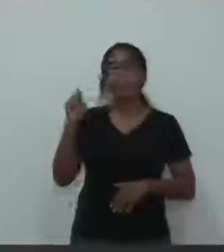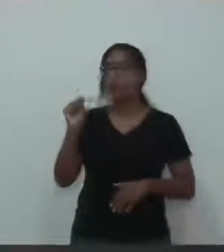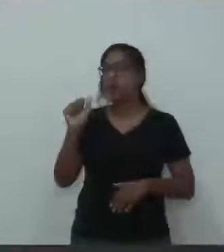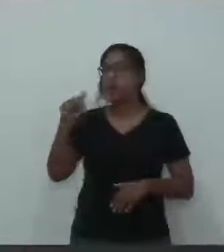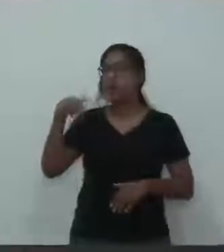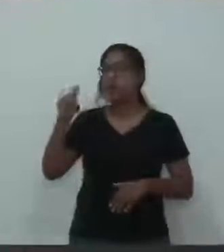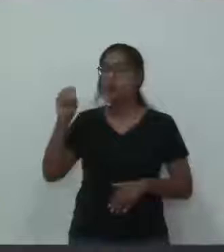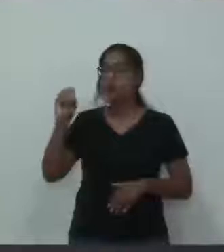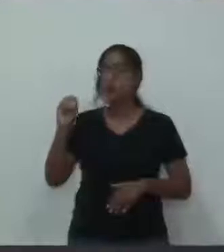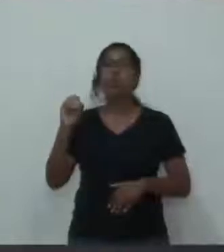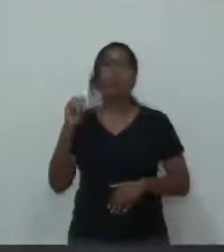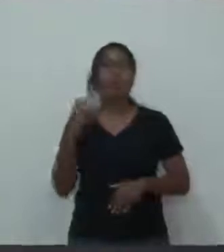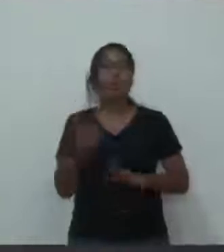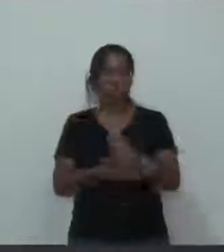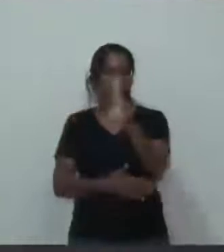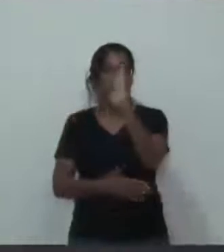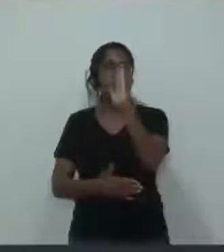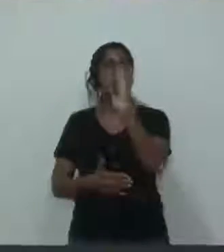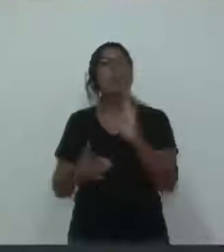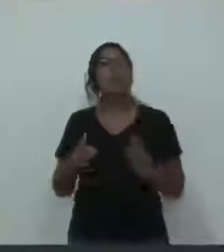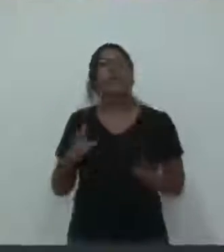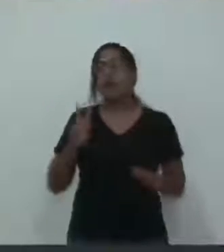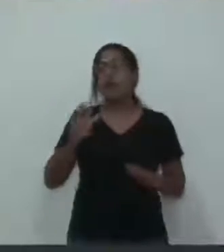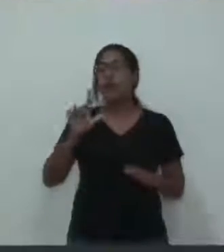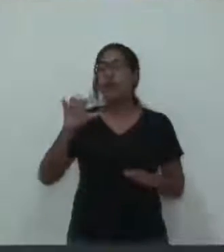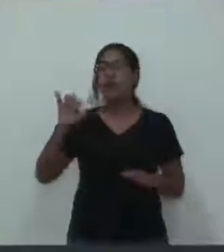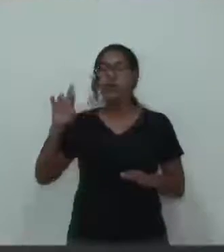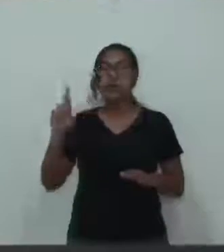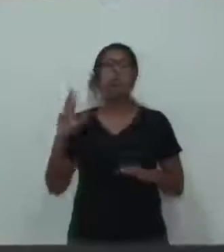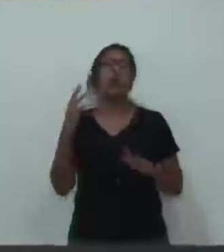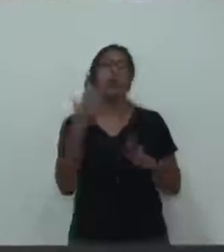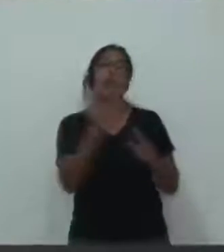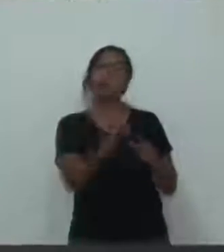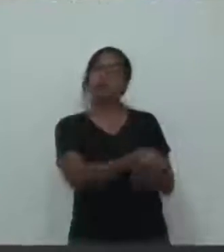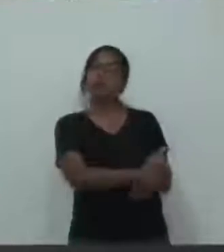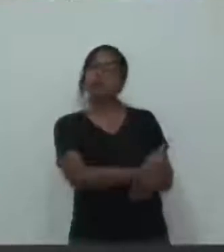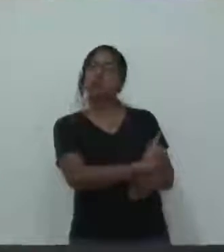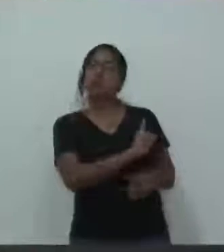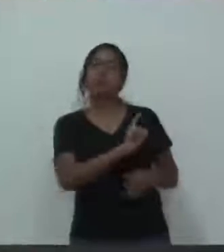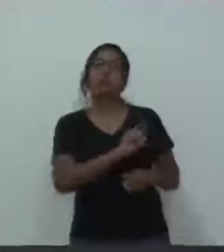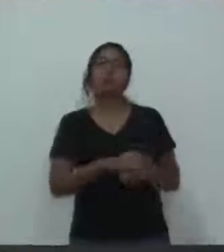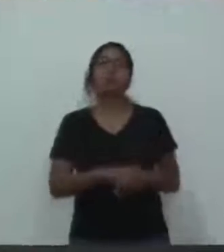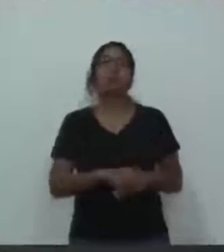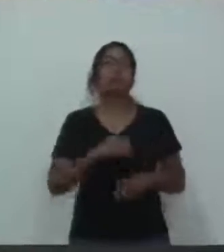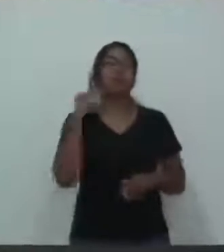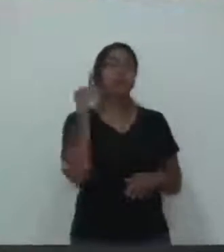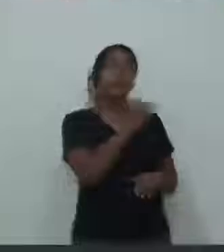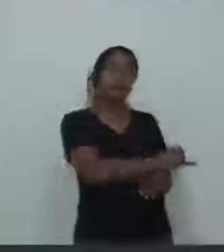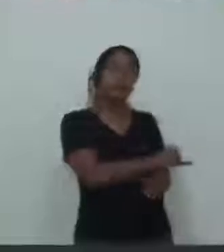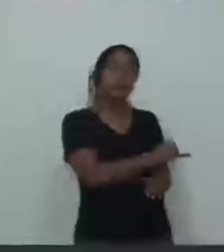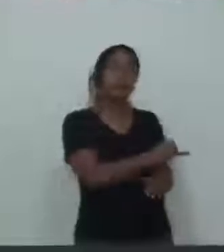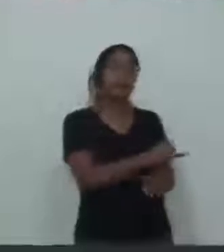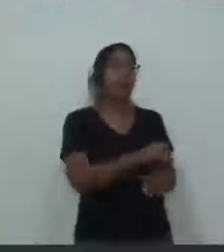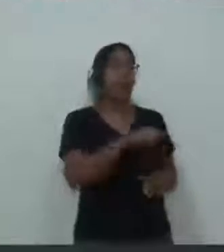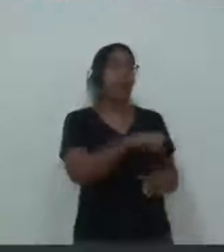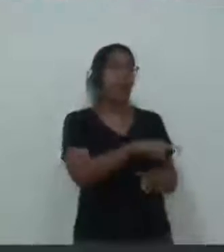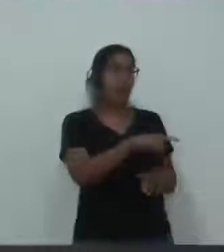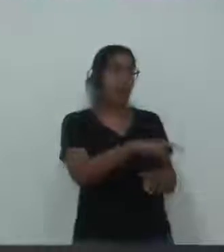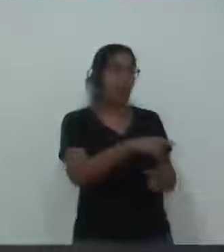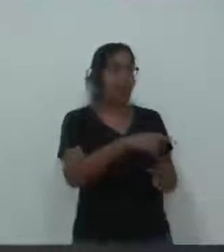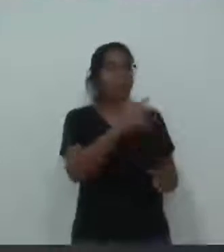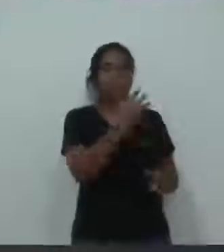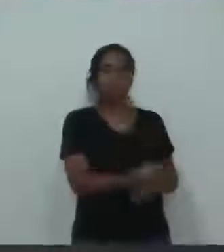Rebeca. Aprovo. Vereador Valdir Barreto. Reprovo. Senhor presidente, foi reprovado